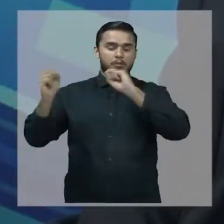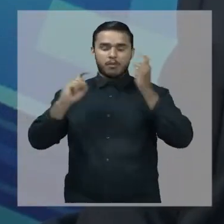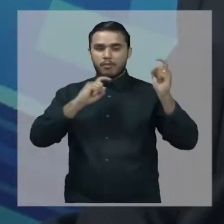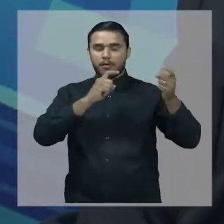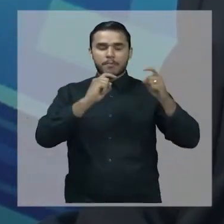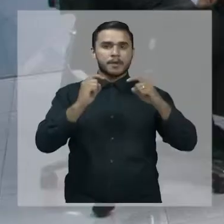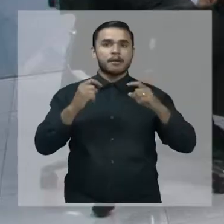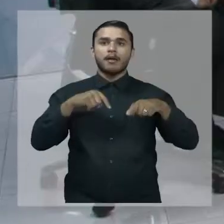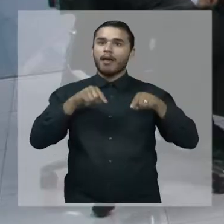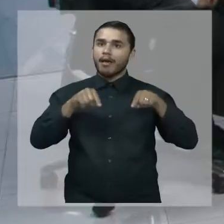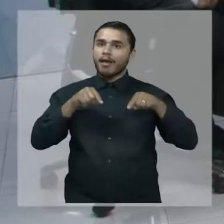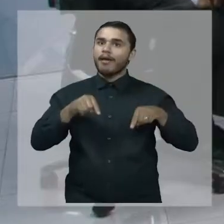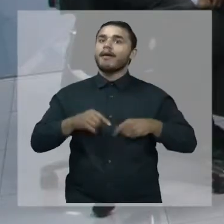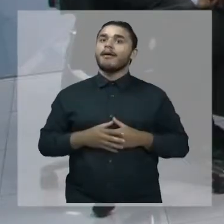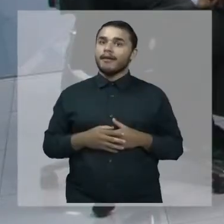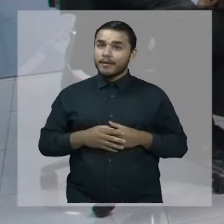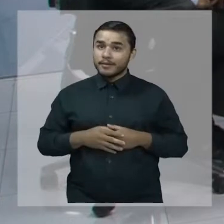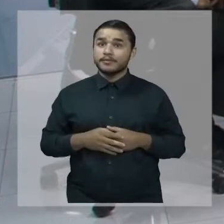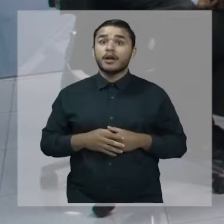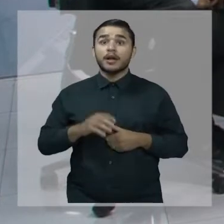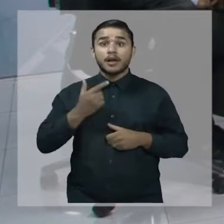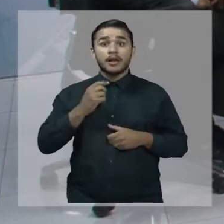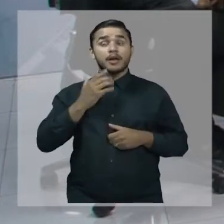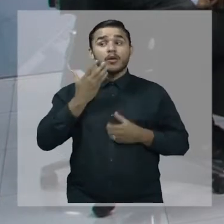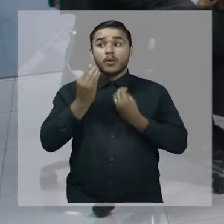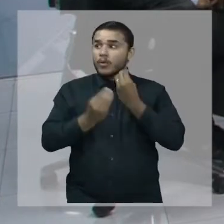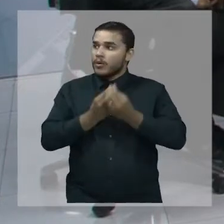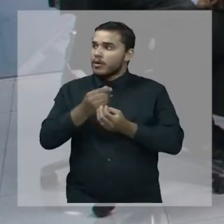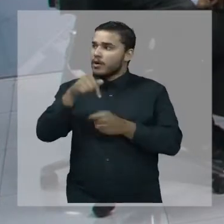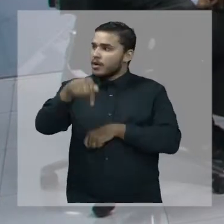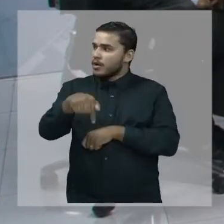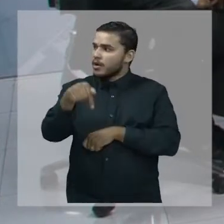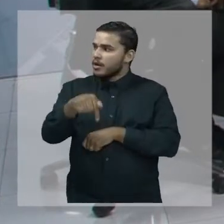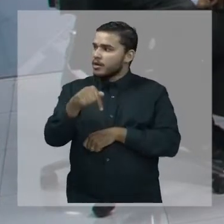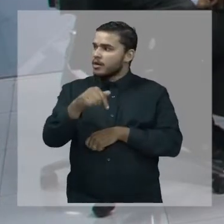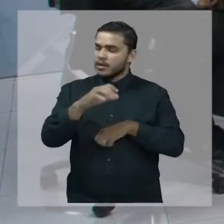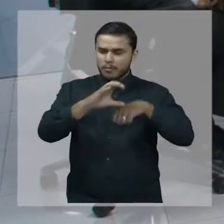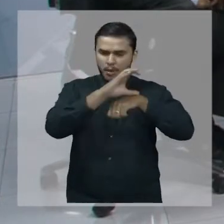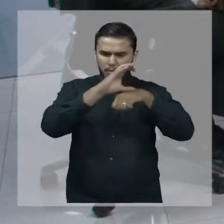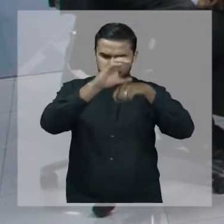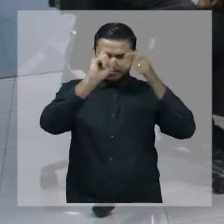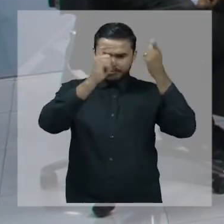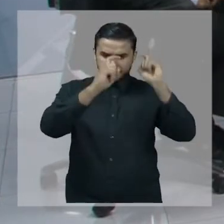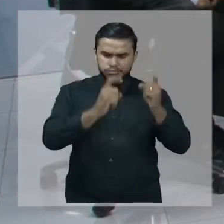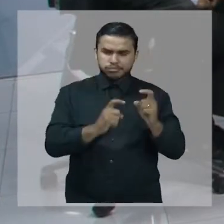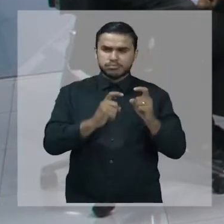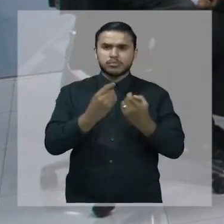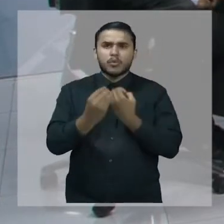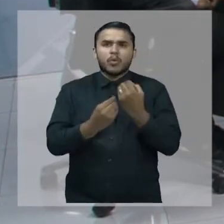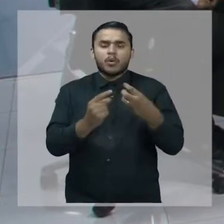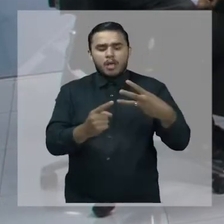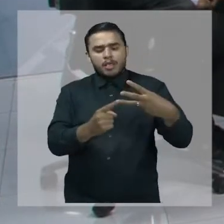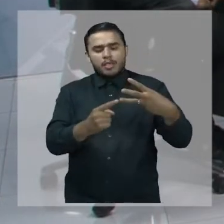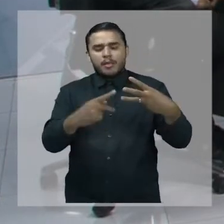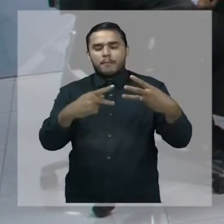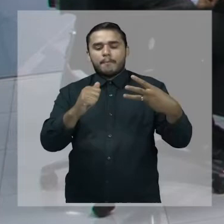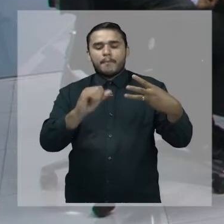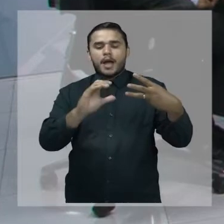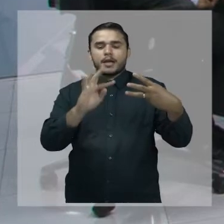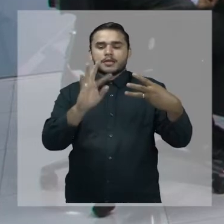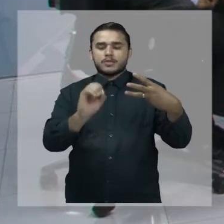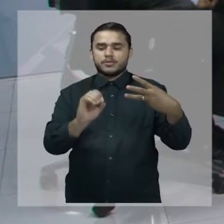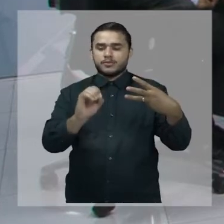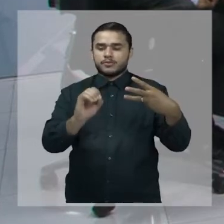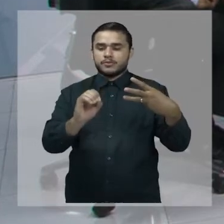Né? Como é que isso vai se dar? Porque partindo do nosso sistema constitucional, eu estou antevendo